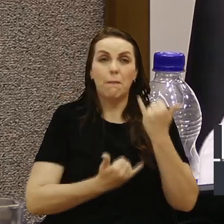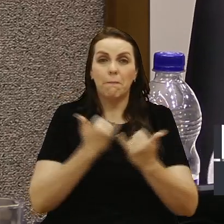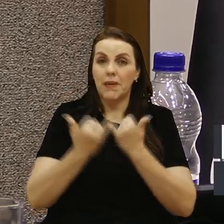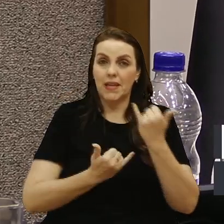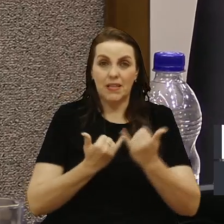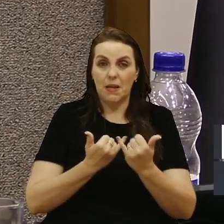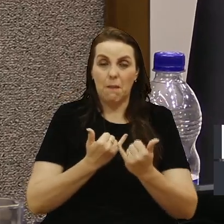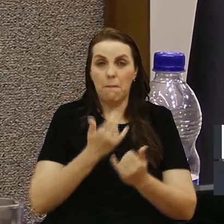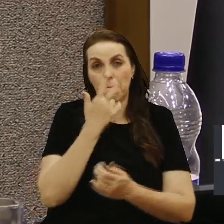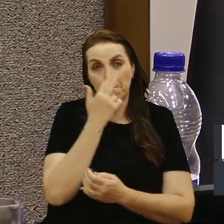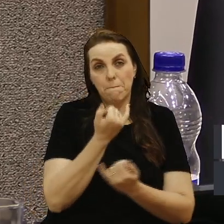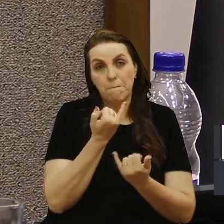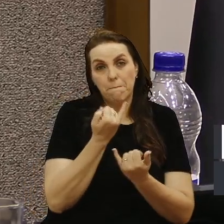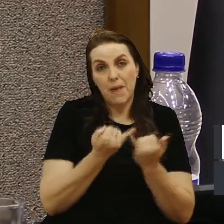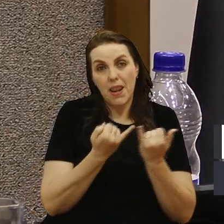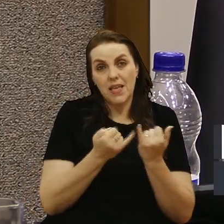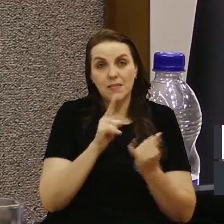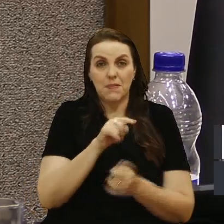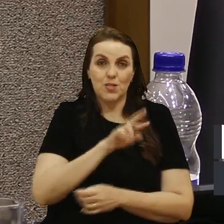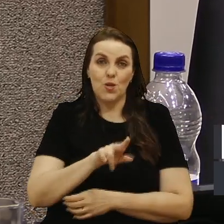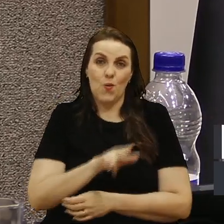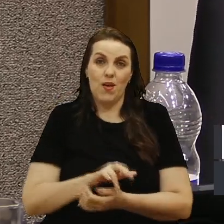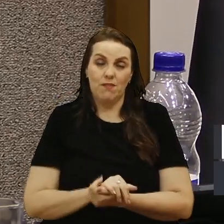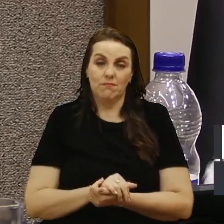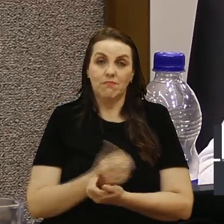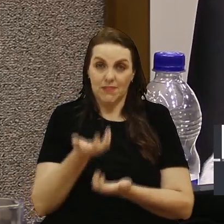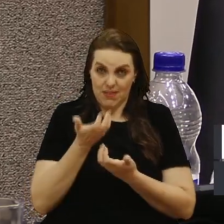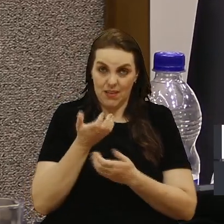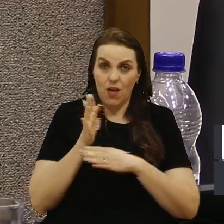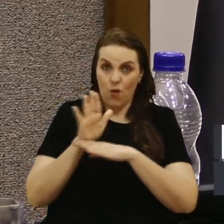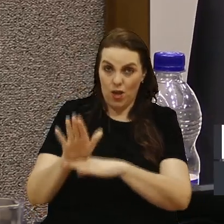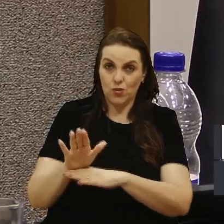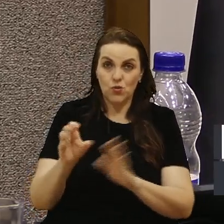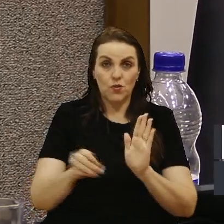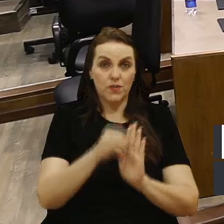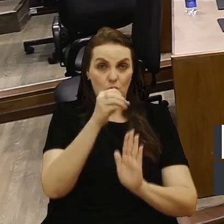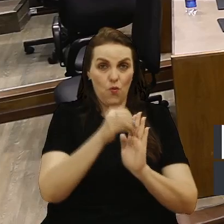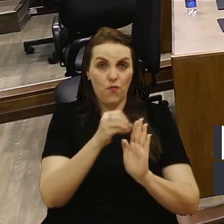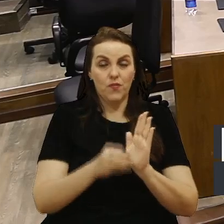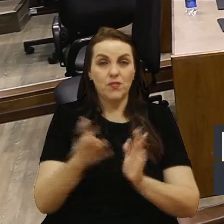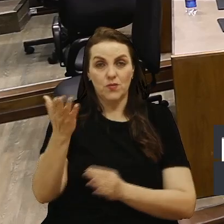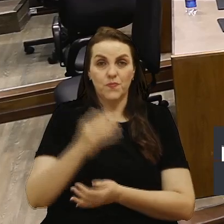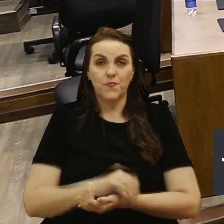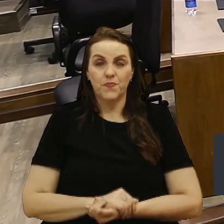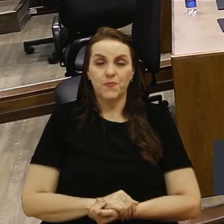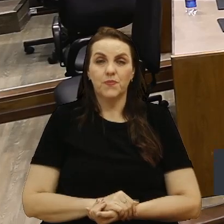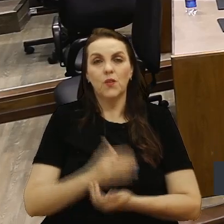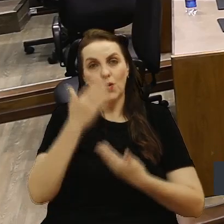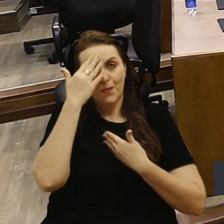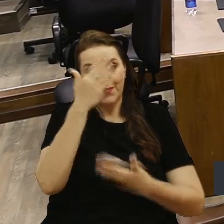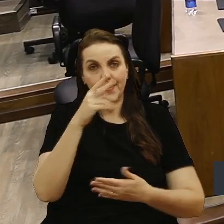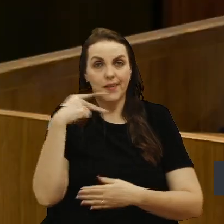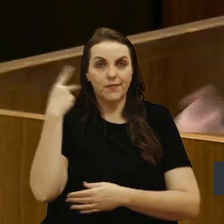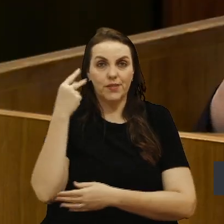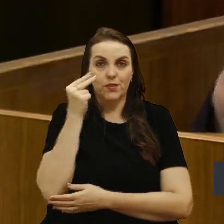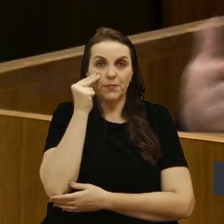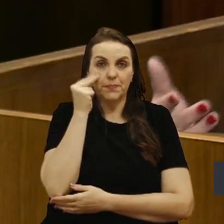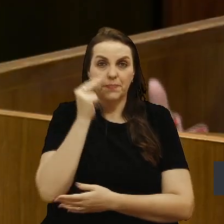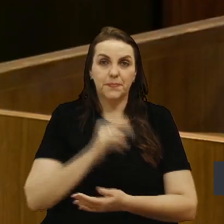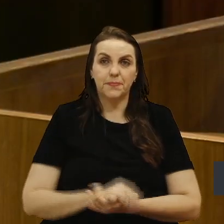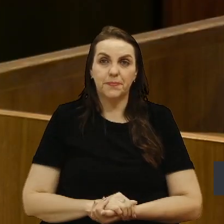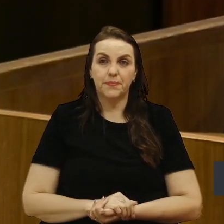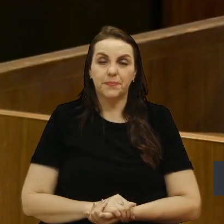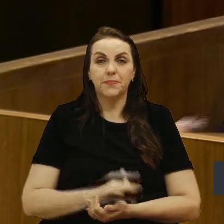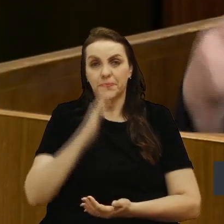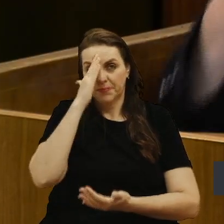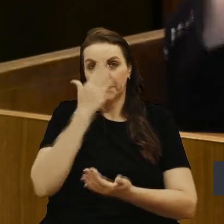não é, né? Eu, se a senhora quiser, lhe auxilio para fazer o ofício. Obrigada, vereador Libardi. Sim, acredito